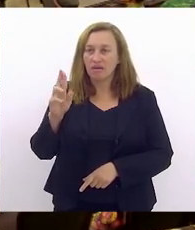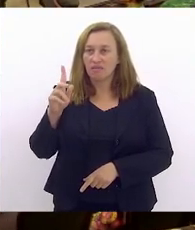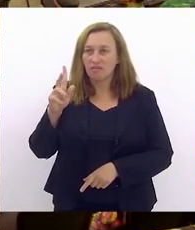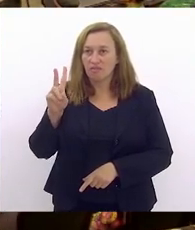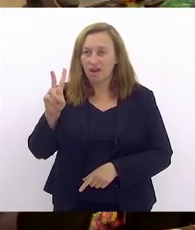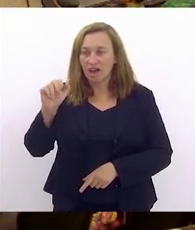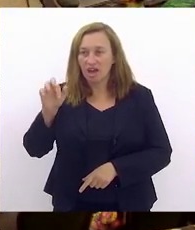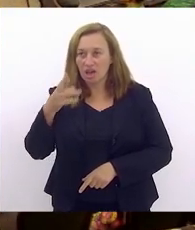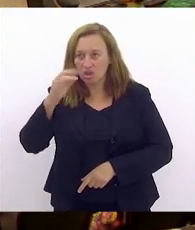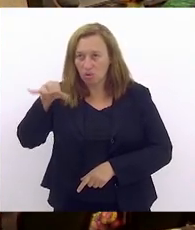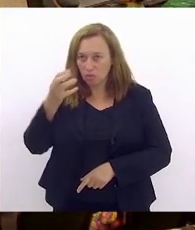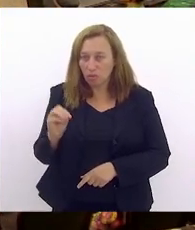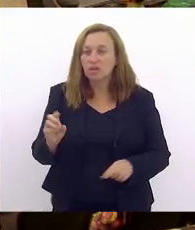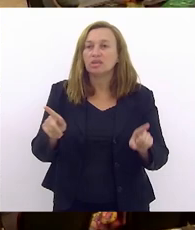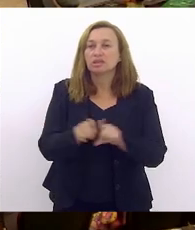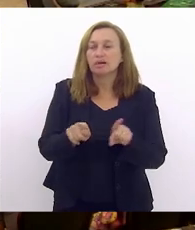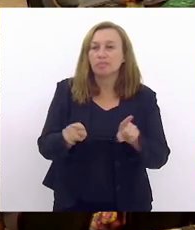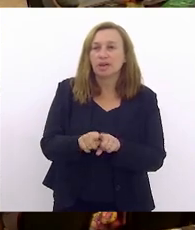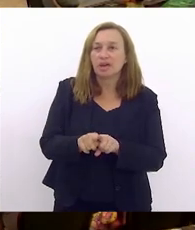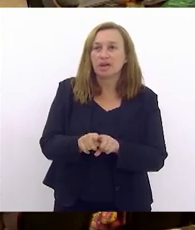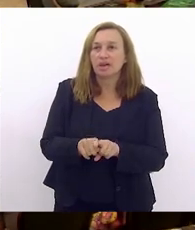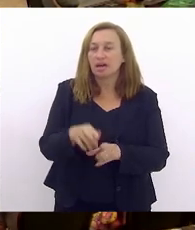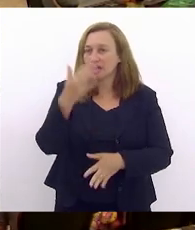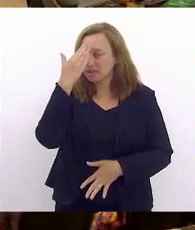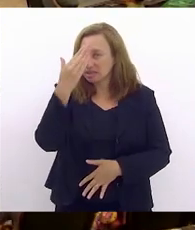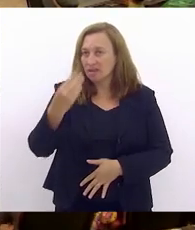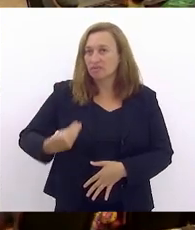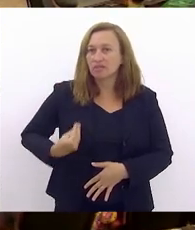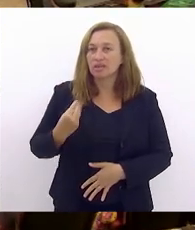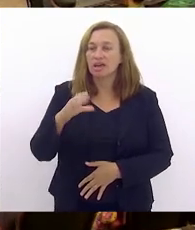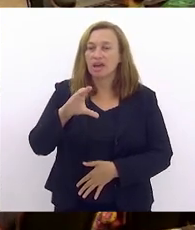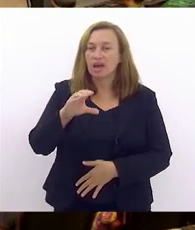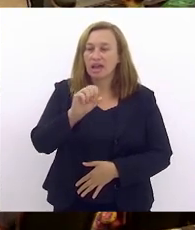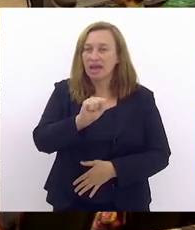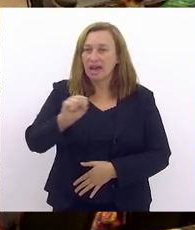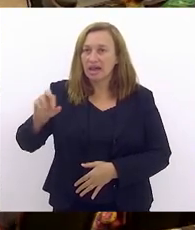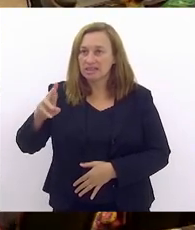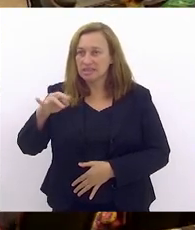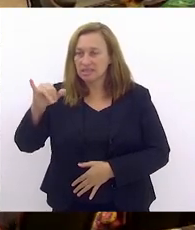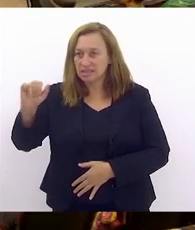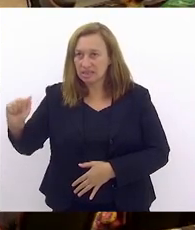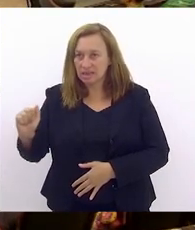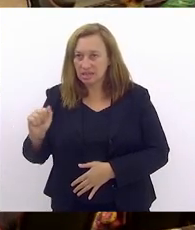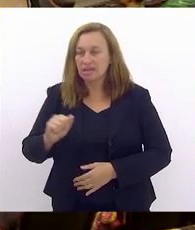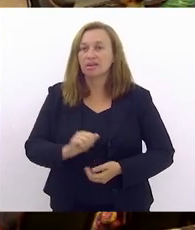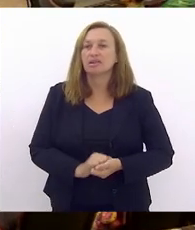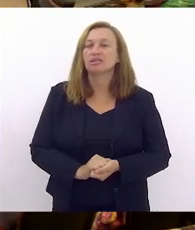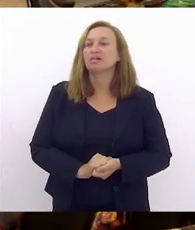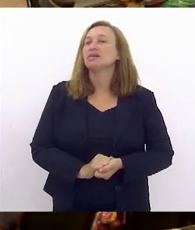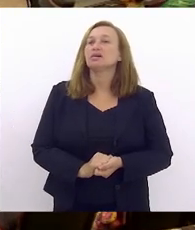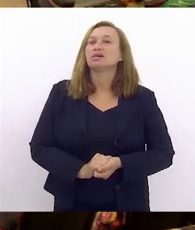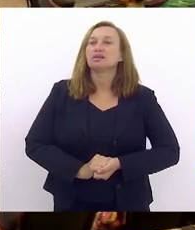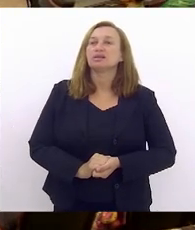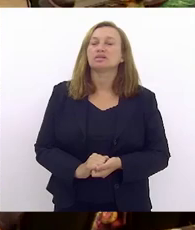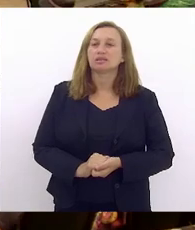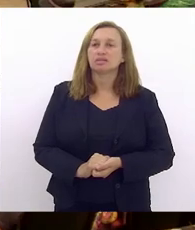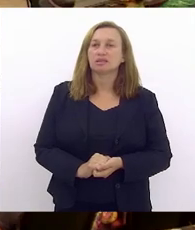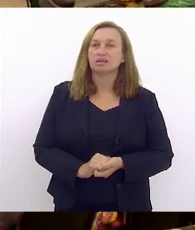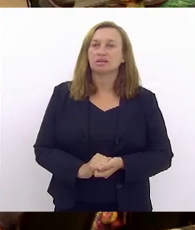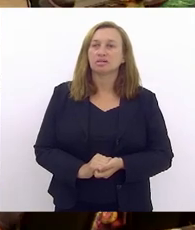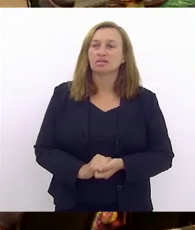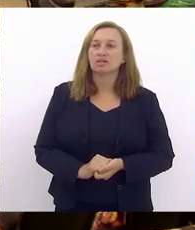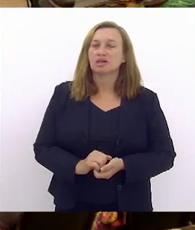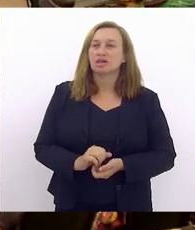Registramos e agradecemos a presença de Cássia Luanda, superintendente de carnaval da